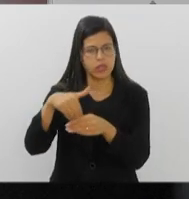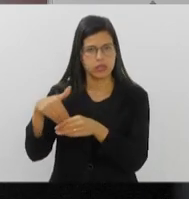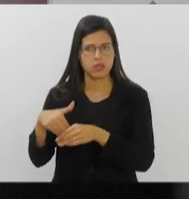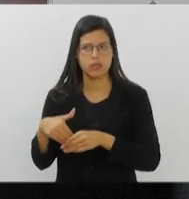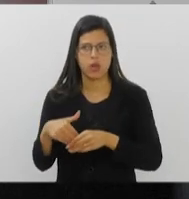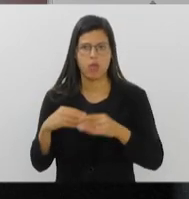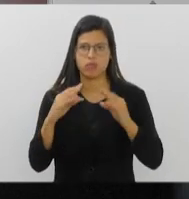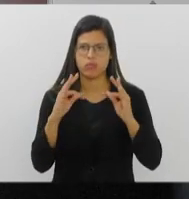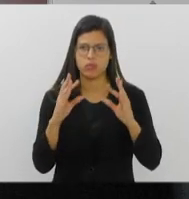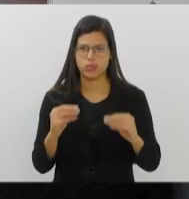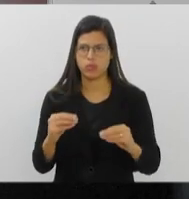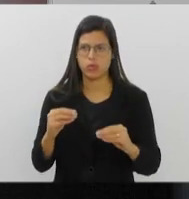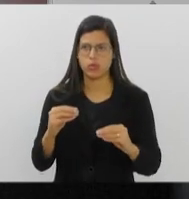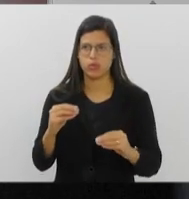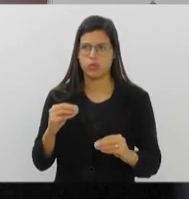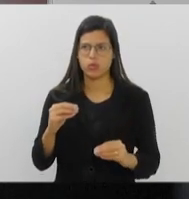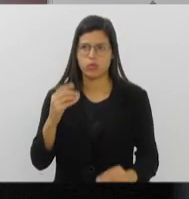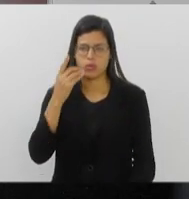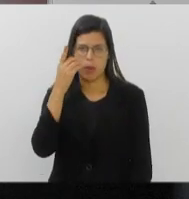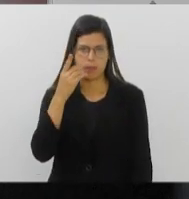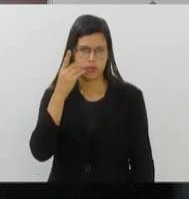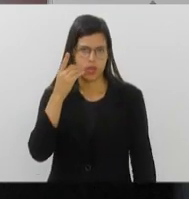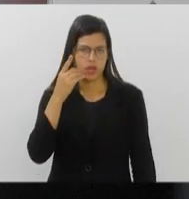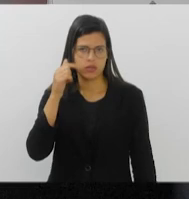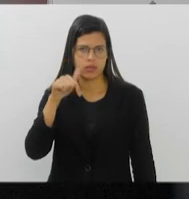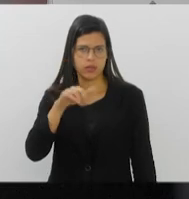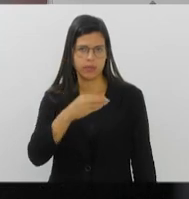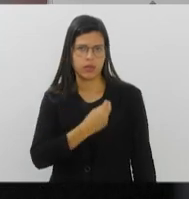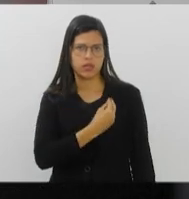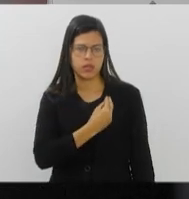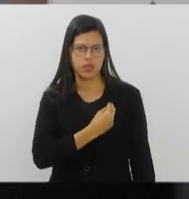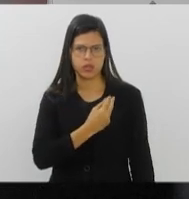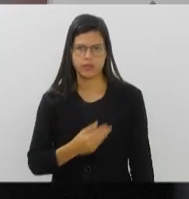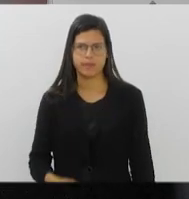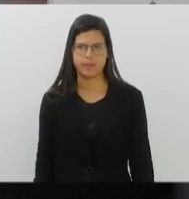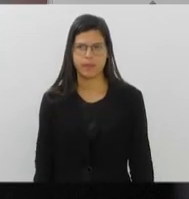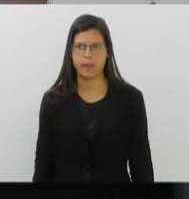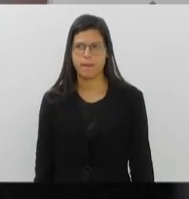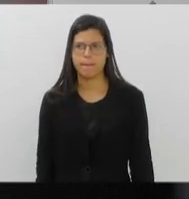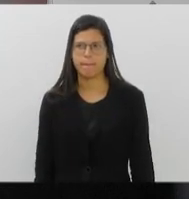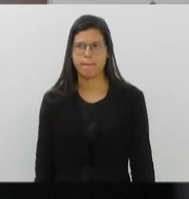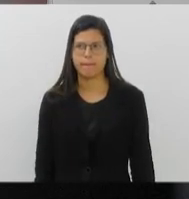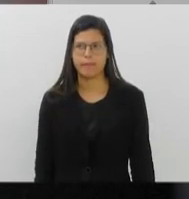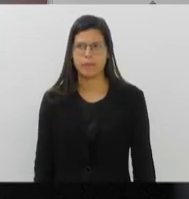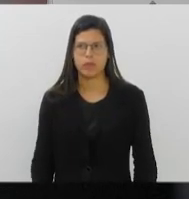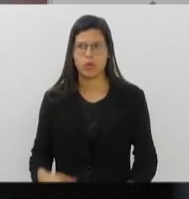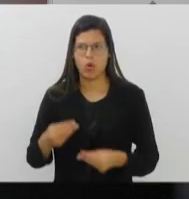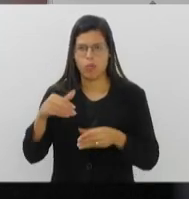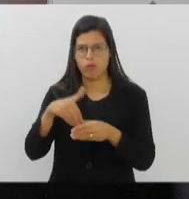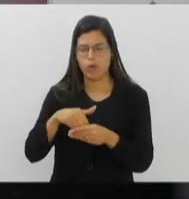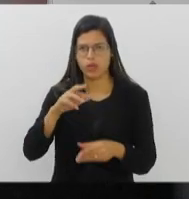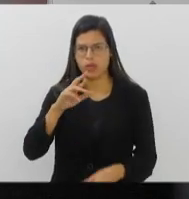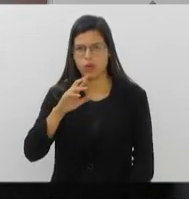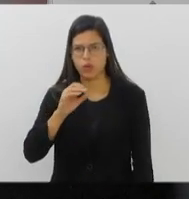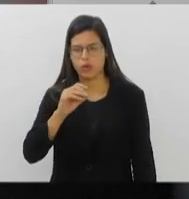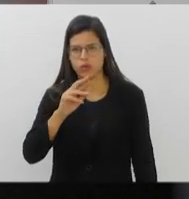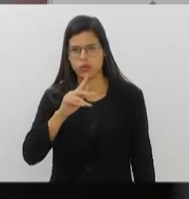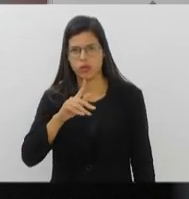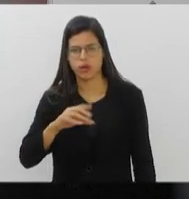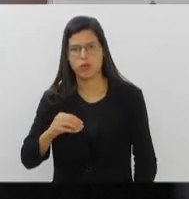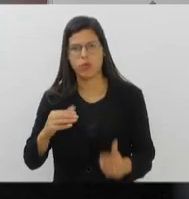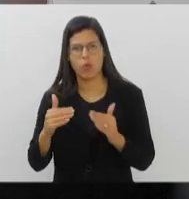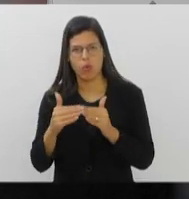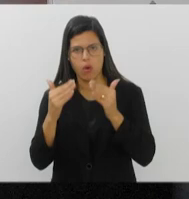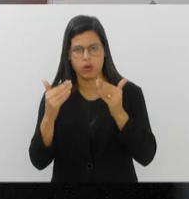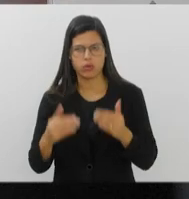todos os nobres deputados aqui presentes. Como vota o deputado Rodrigo Amorim? Favorável, senhor